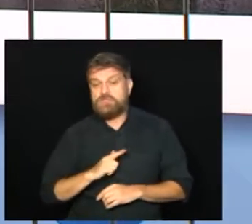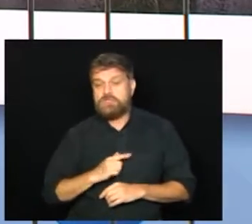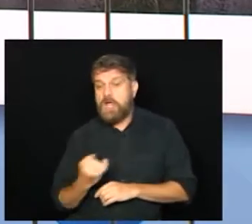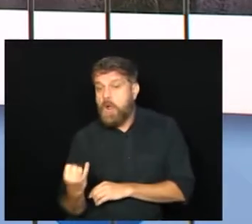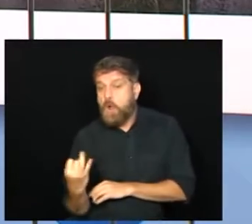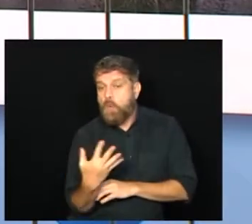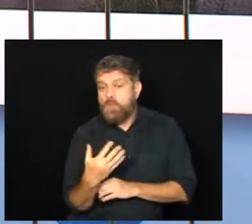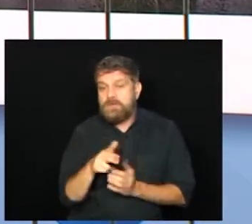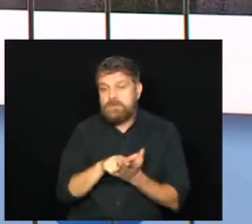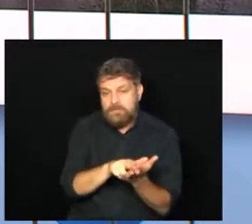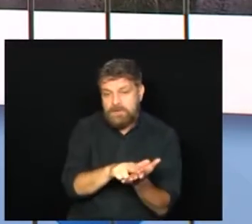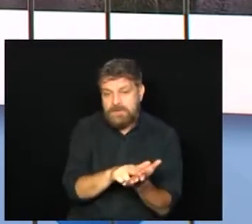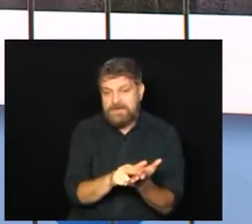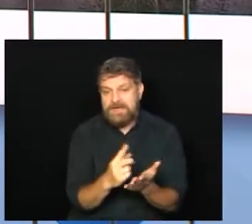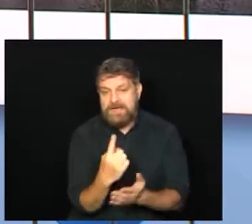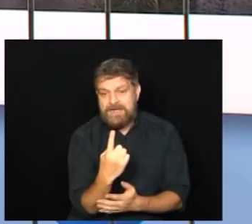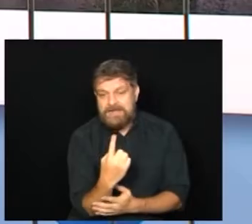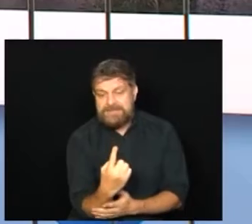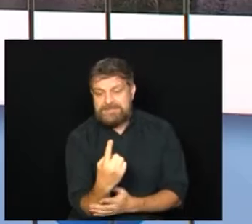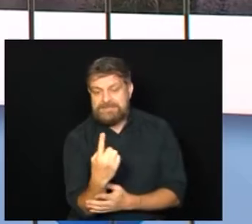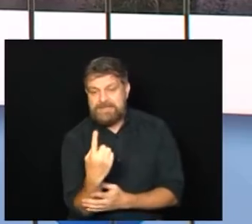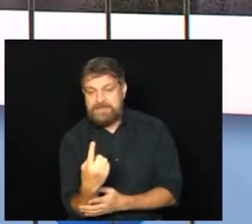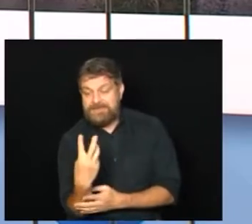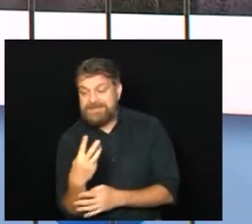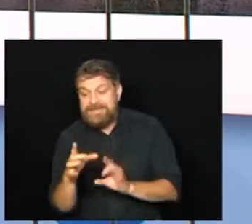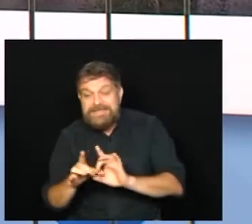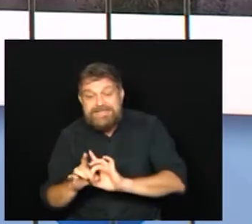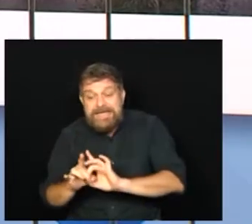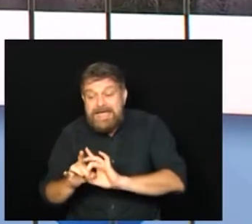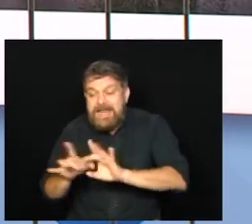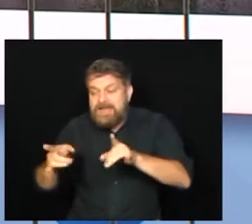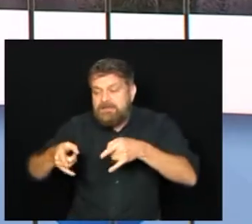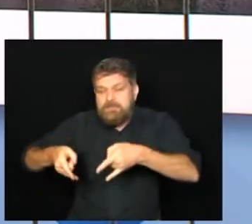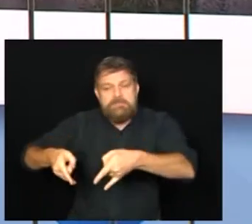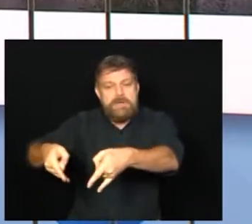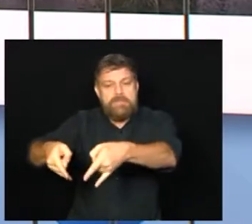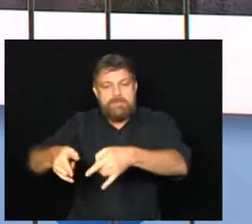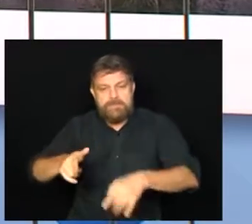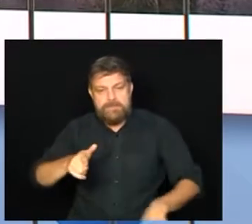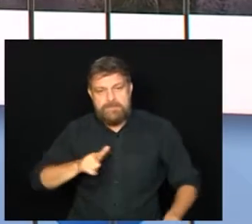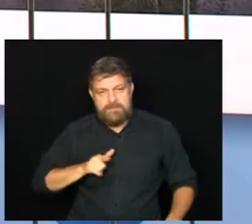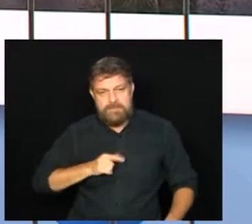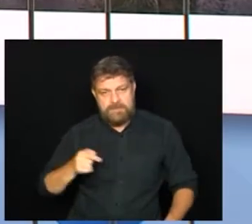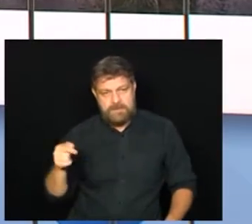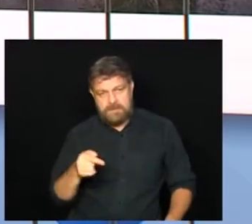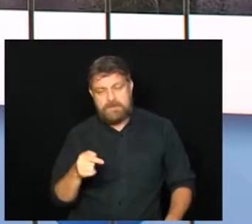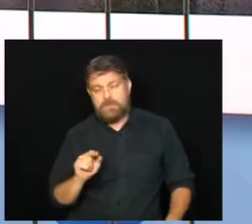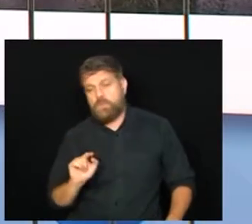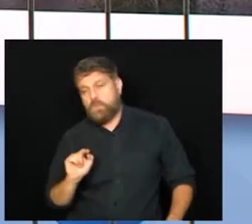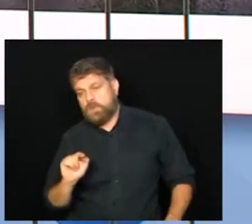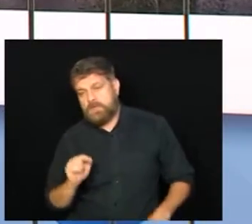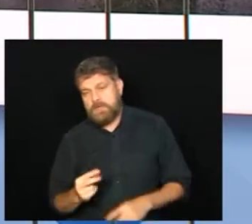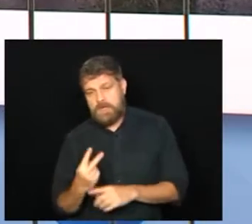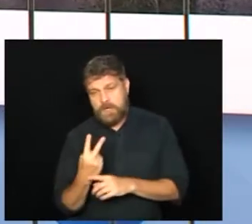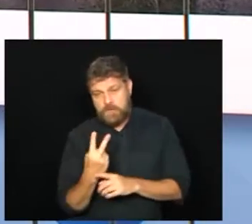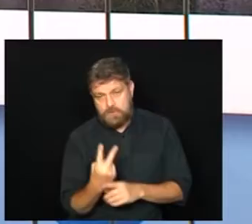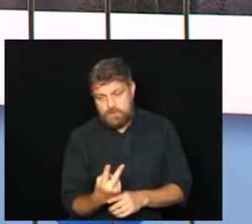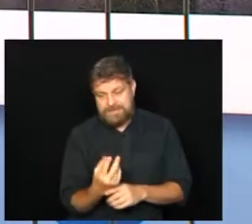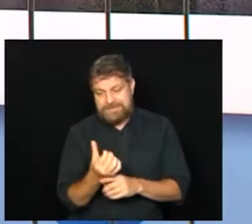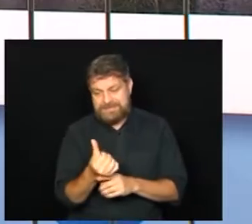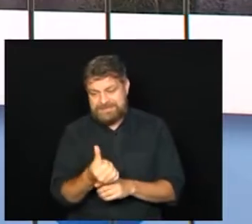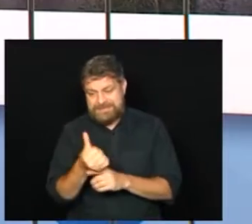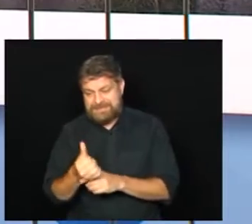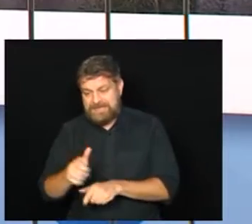aí 113 leitos livres, então, dos quais nós tínhamos aí